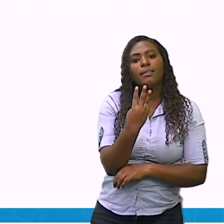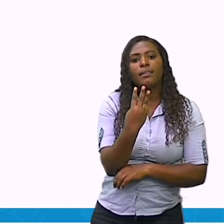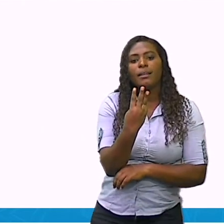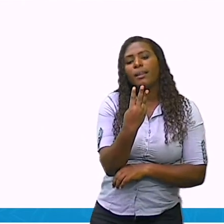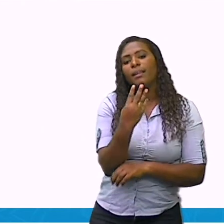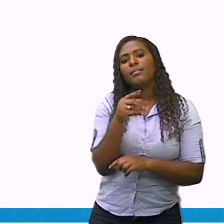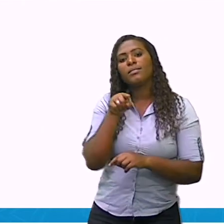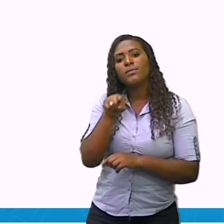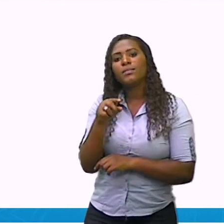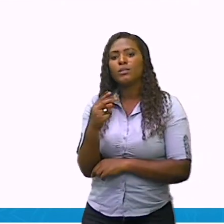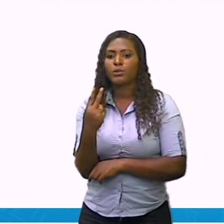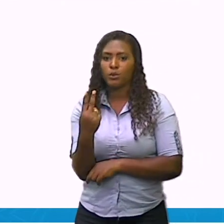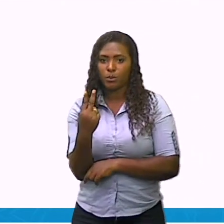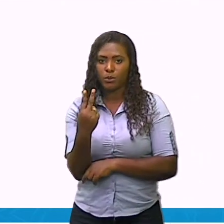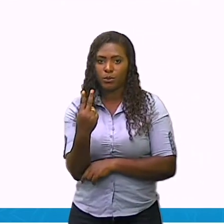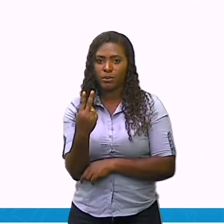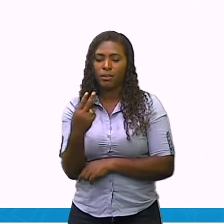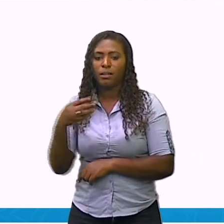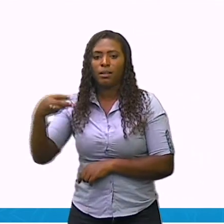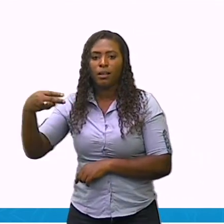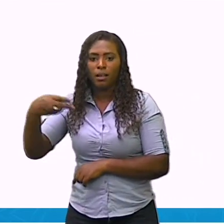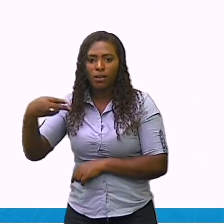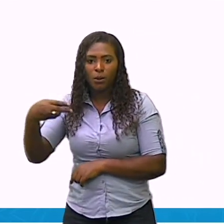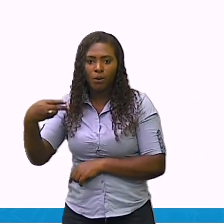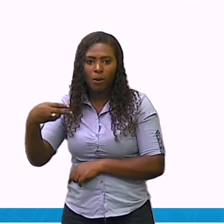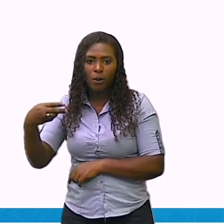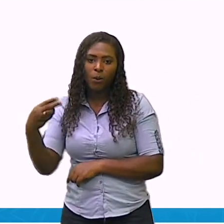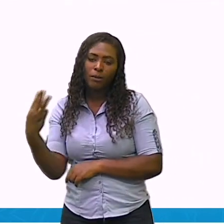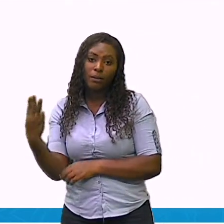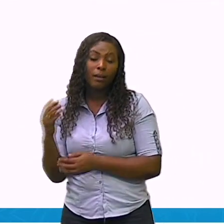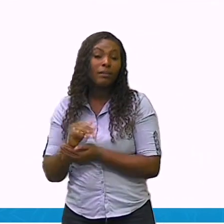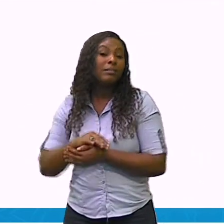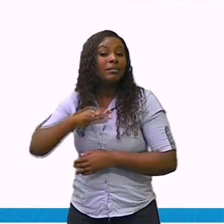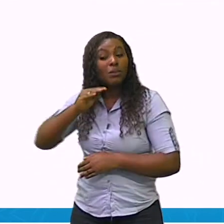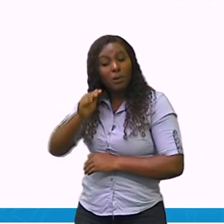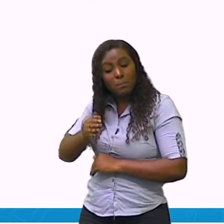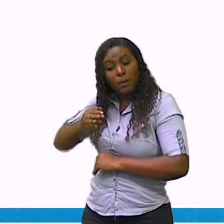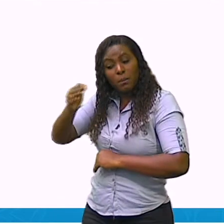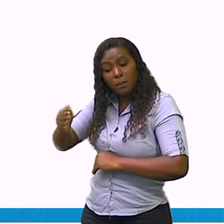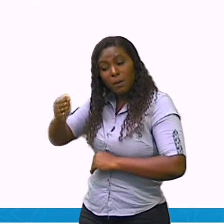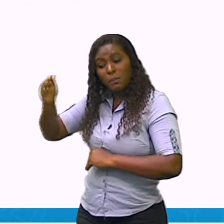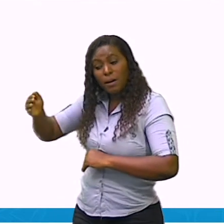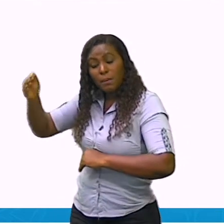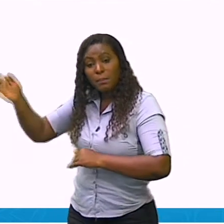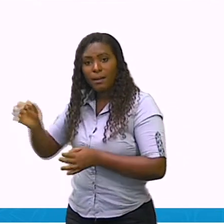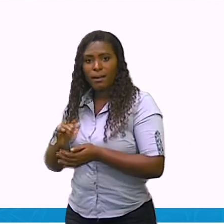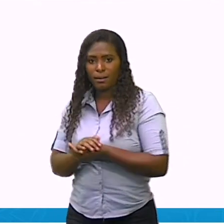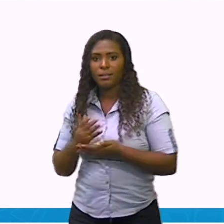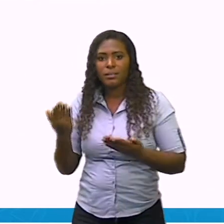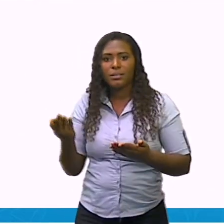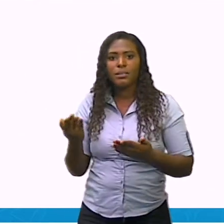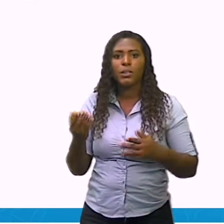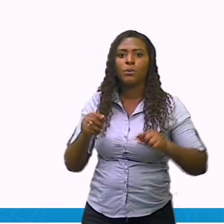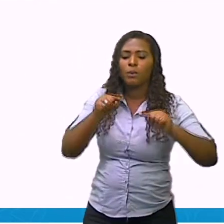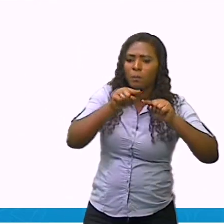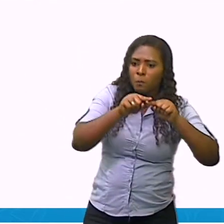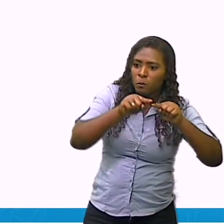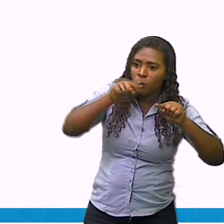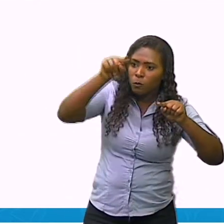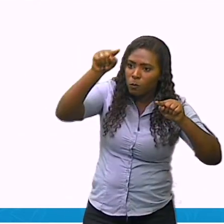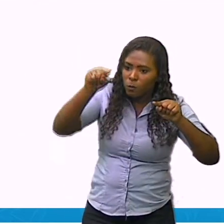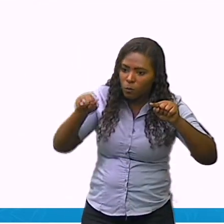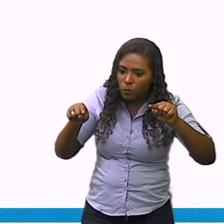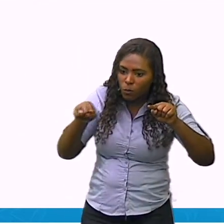centímetros, 3 vezes 3, 9. E assim por diante. 4, 12.